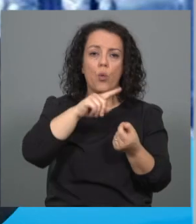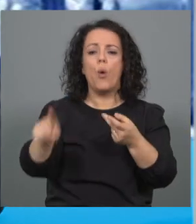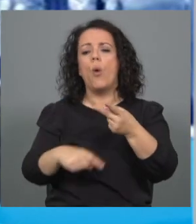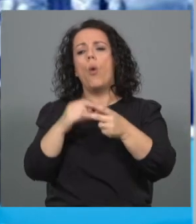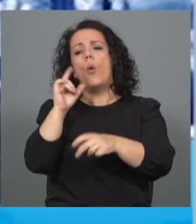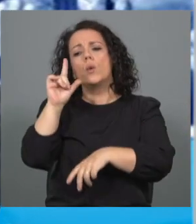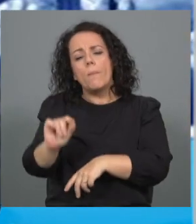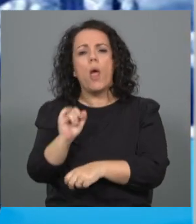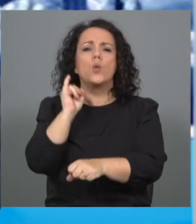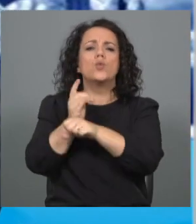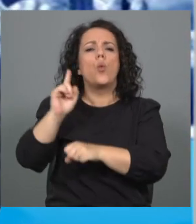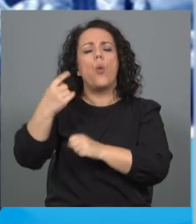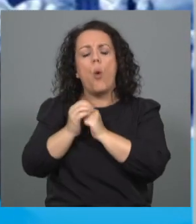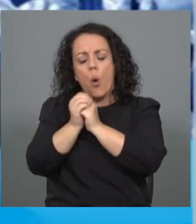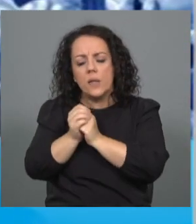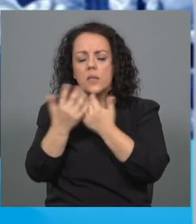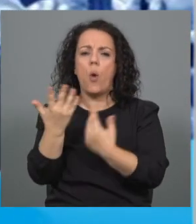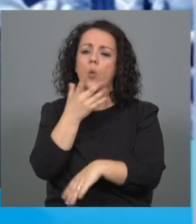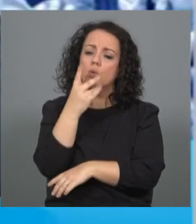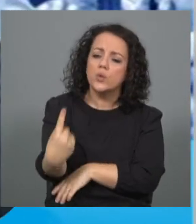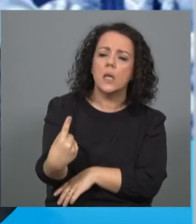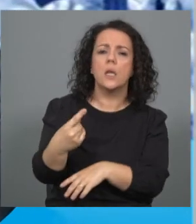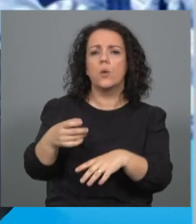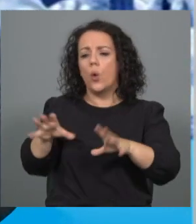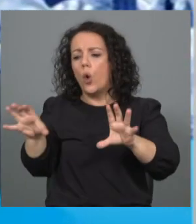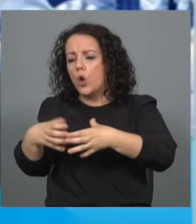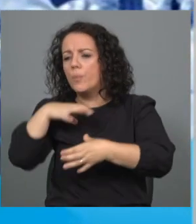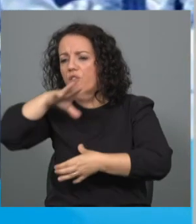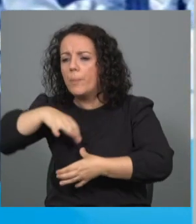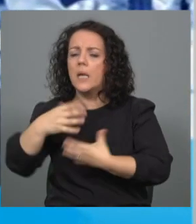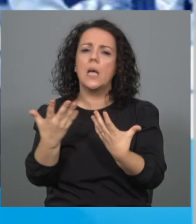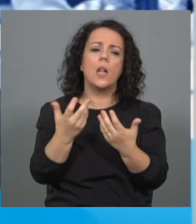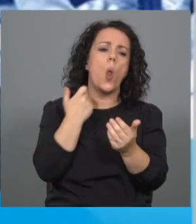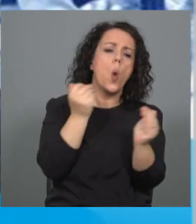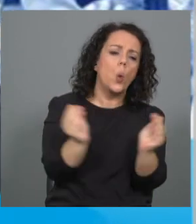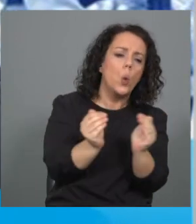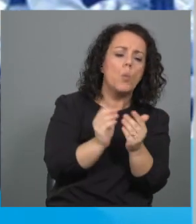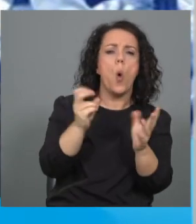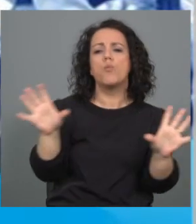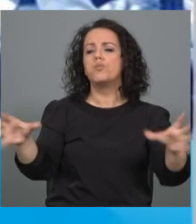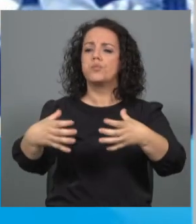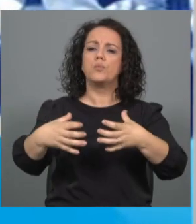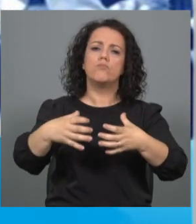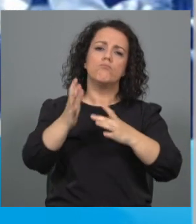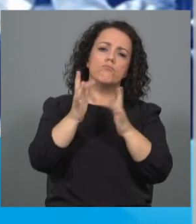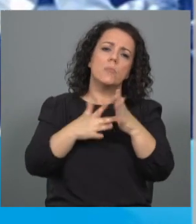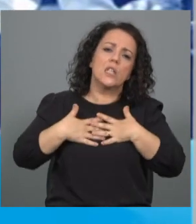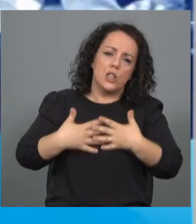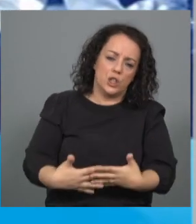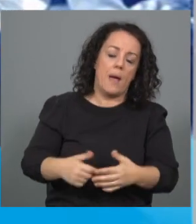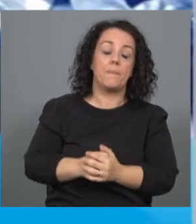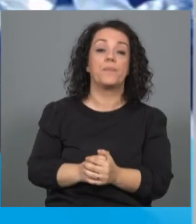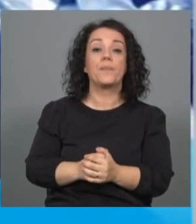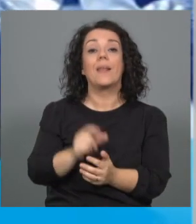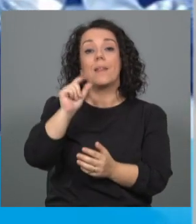pessoalmente, ou individualmente, em família, em pequeno grupo, na comunidade cristã. E teremos uma proposta concreta para cada